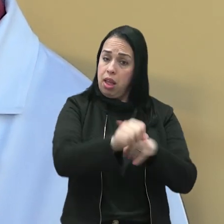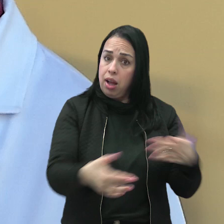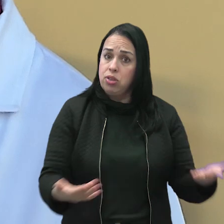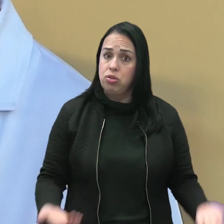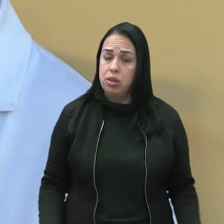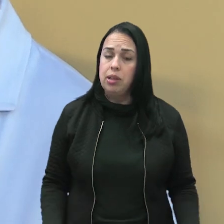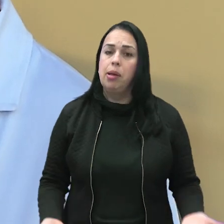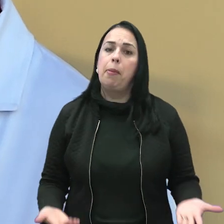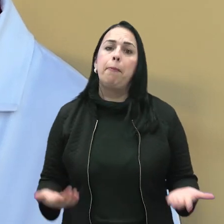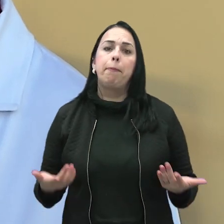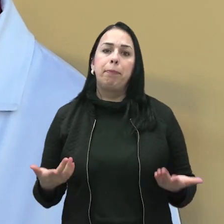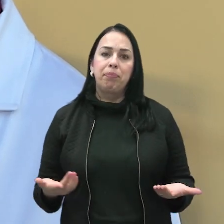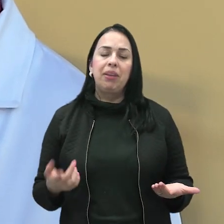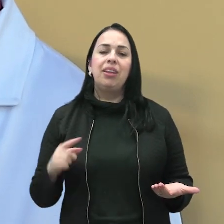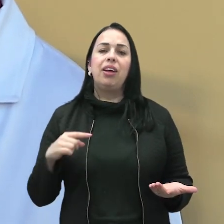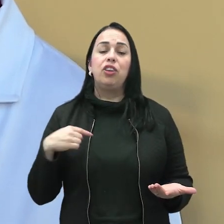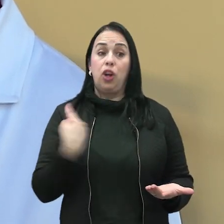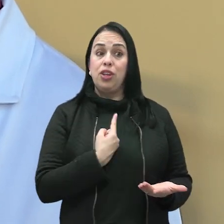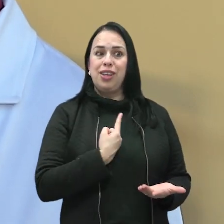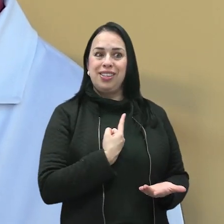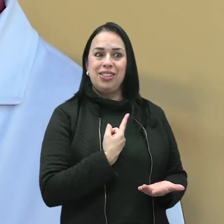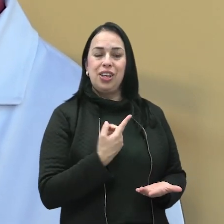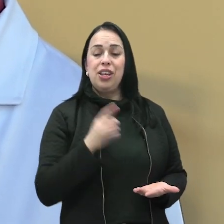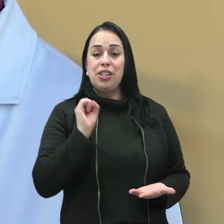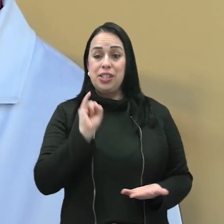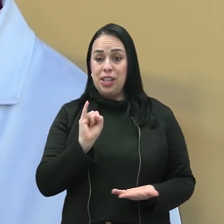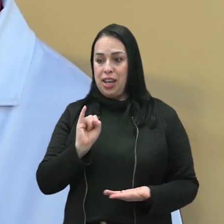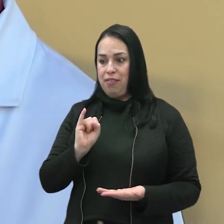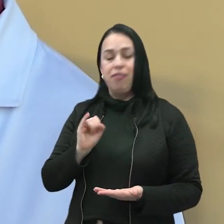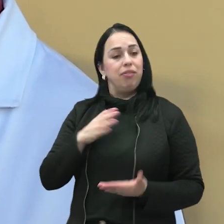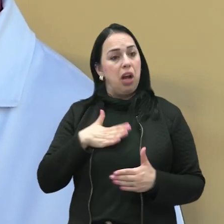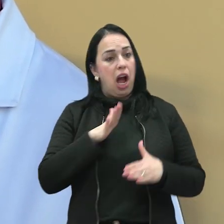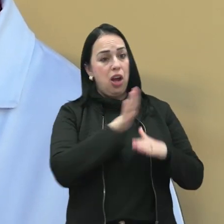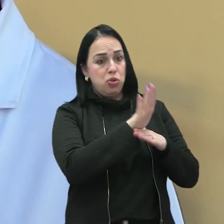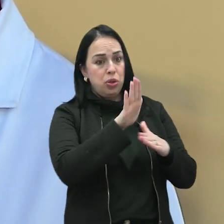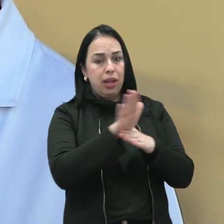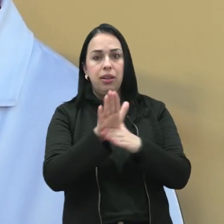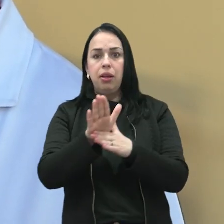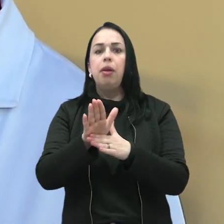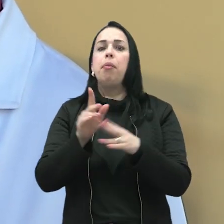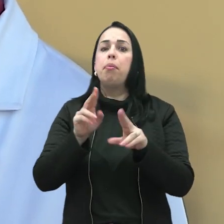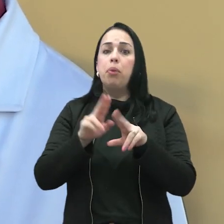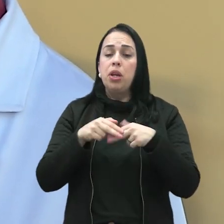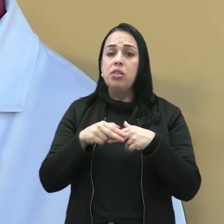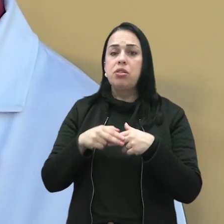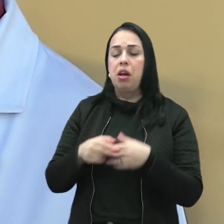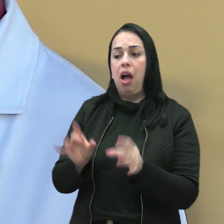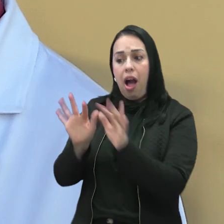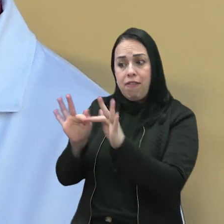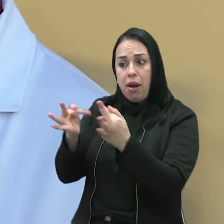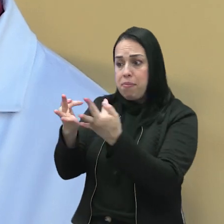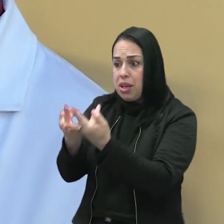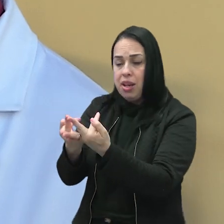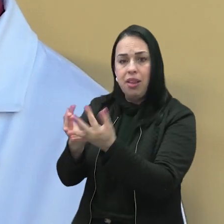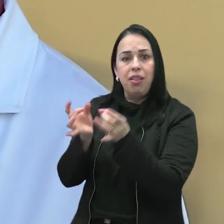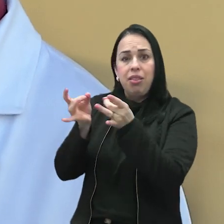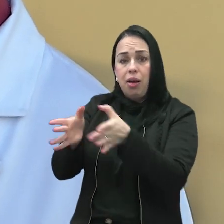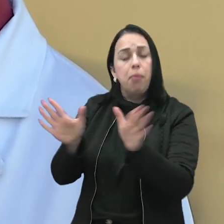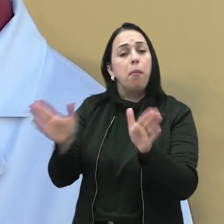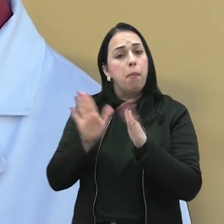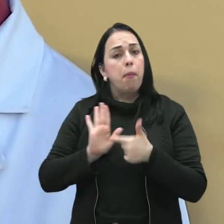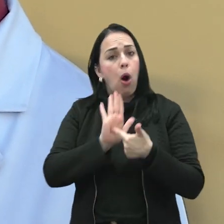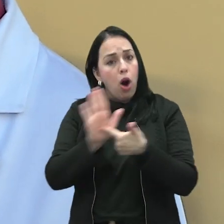pessoa assim, útil para a sociedade. E a gente só vai ser útil ajudando o próximo. Então, se não desista dos